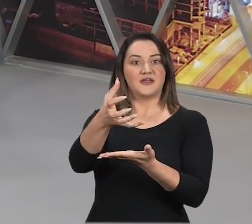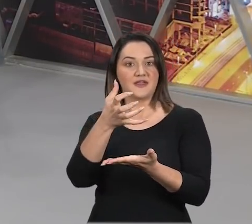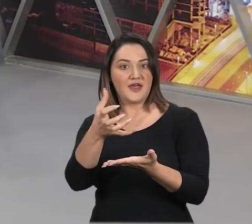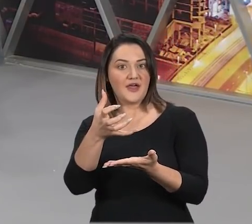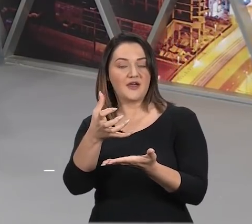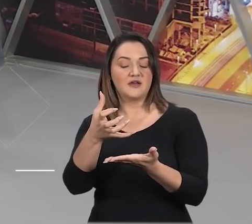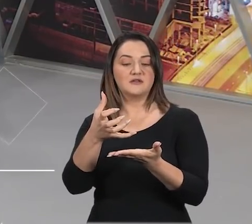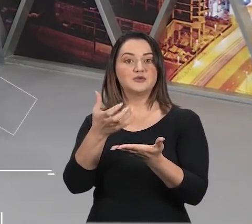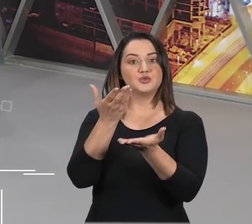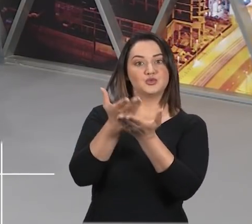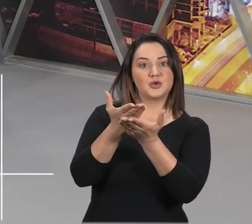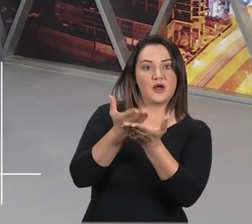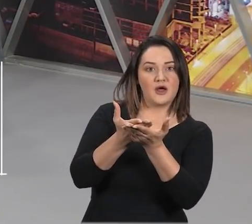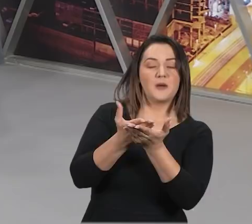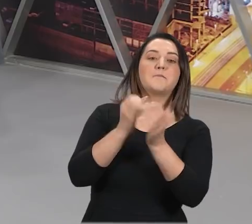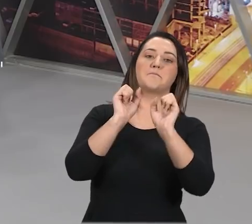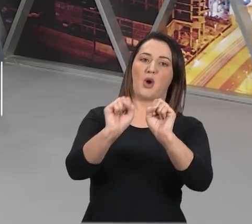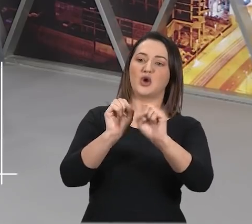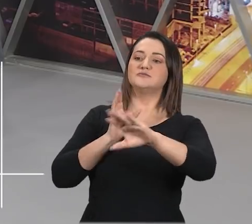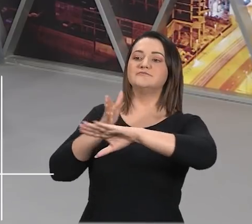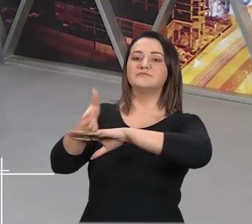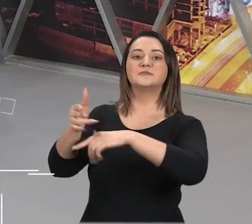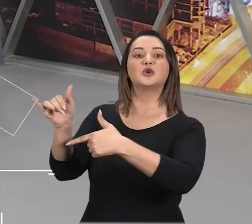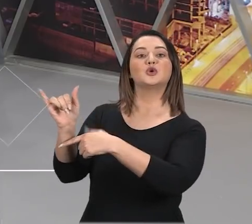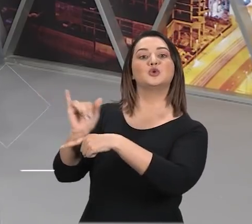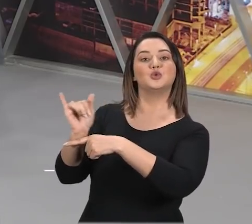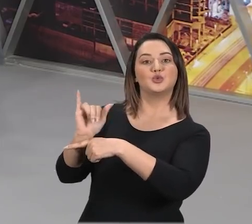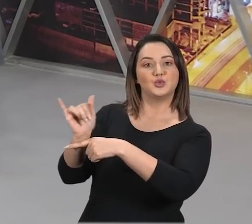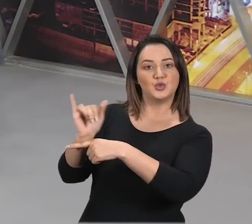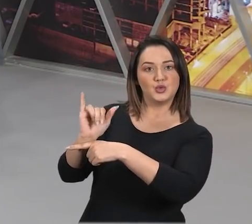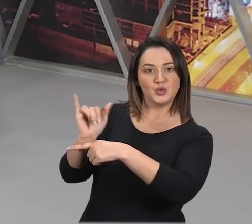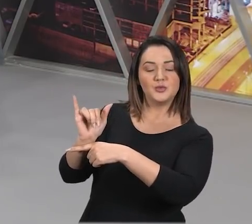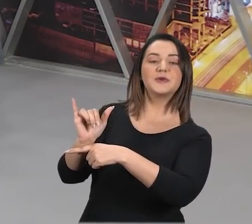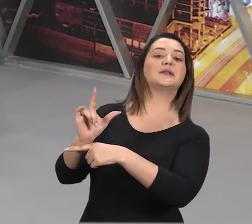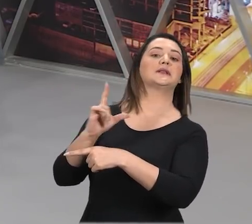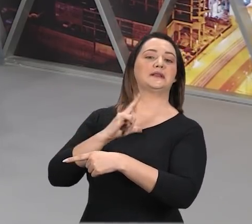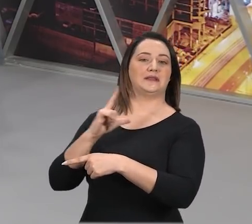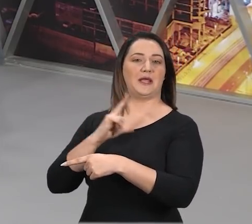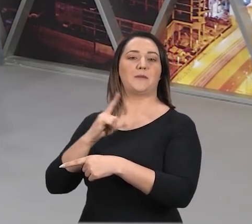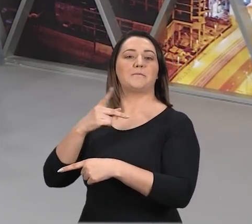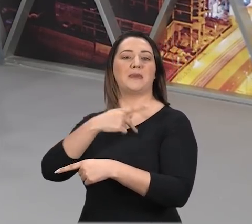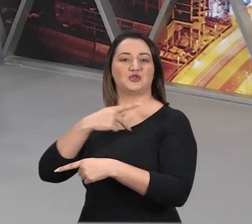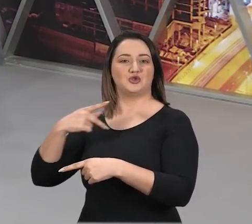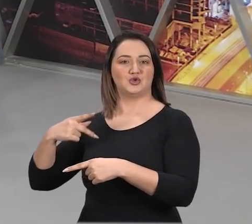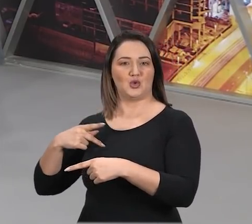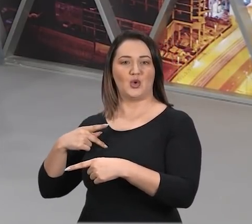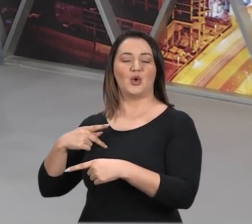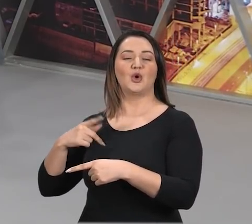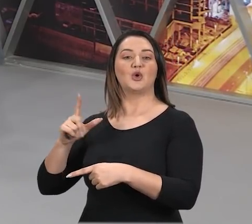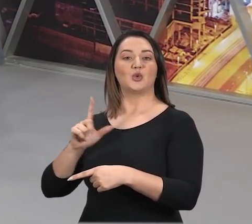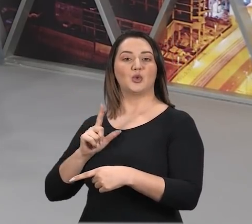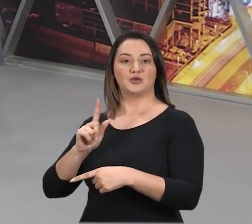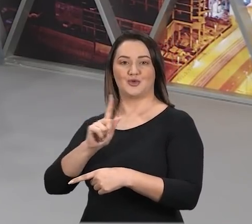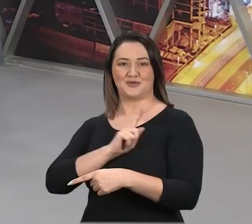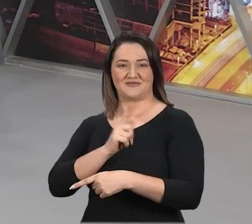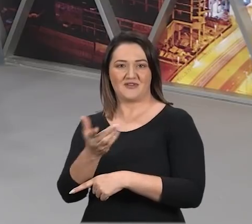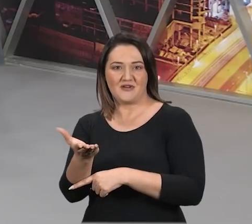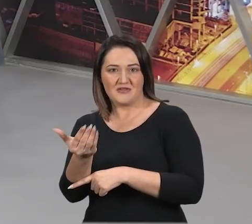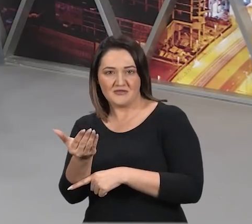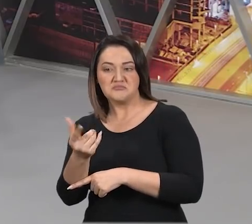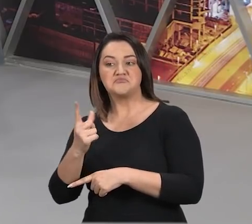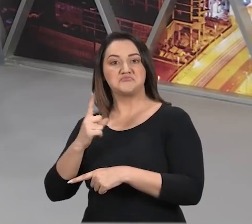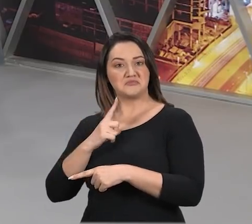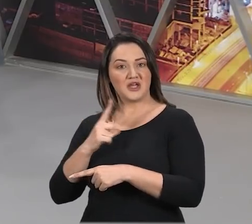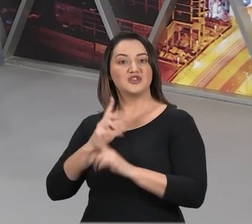quer voltar àquele DVD, você vai no YouTube, youtube.com/Pastor Luiz Gonçalves, e lá está a série